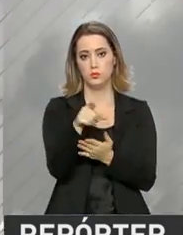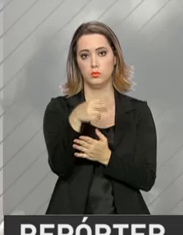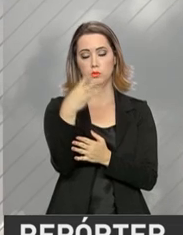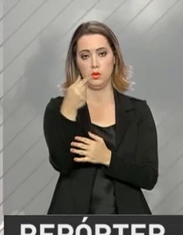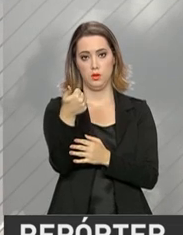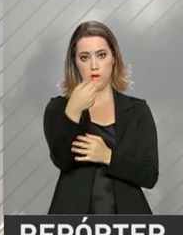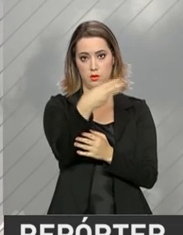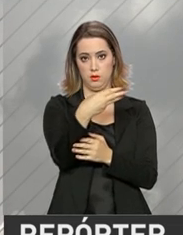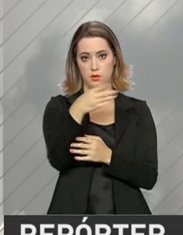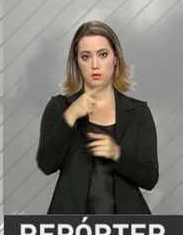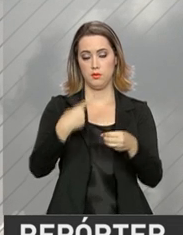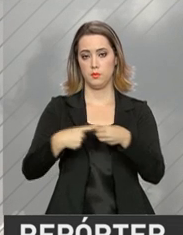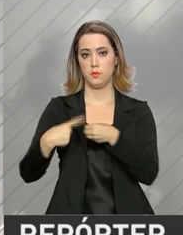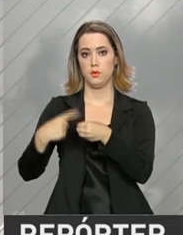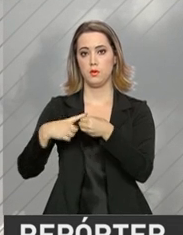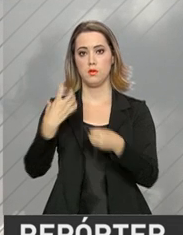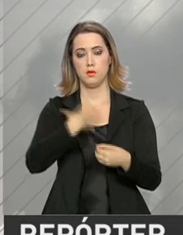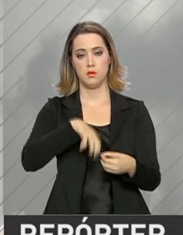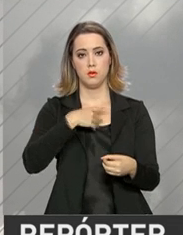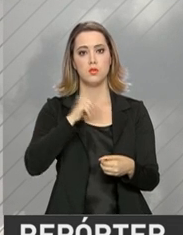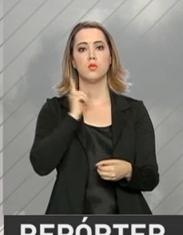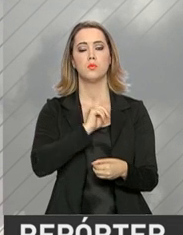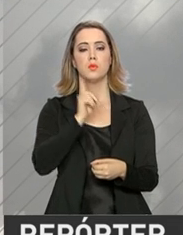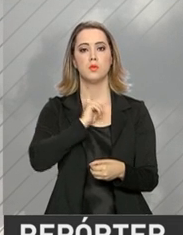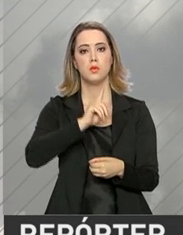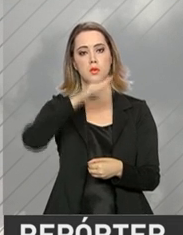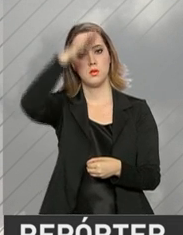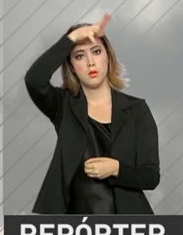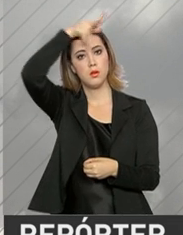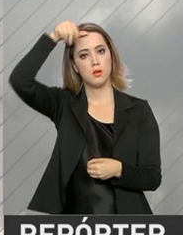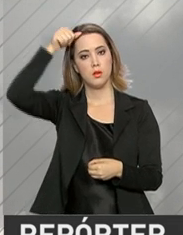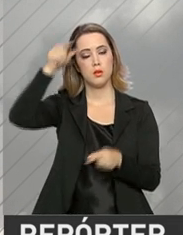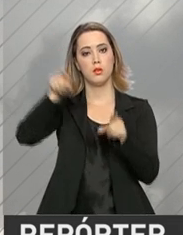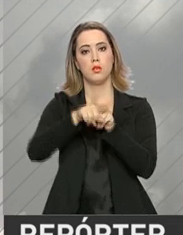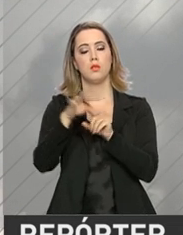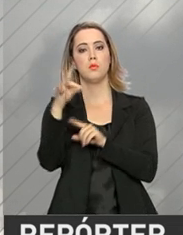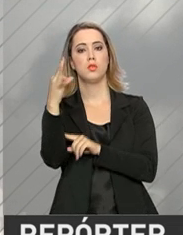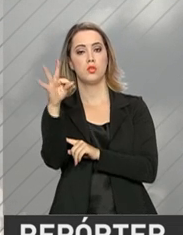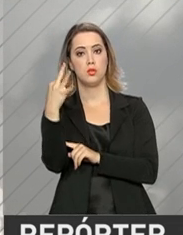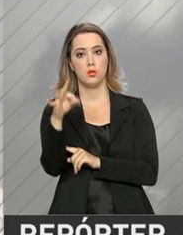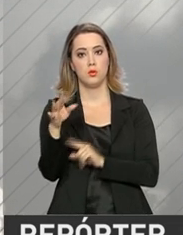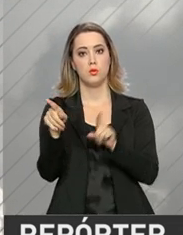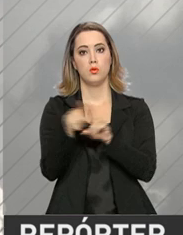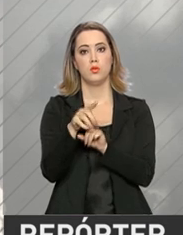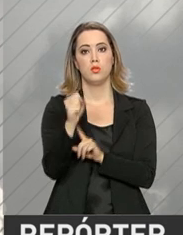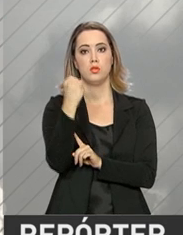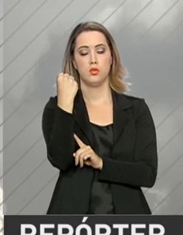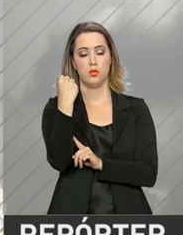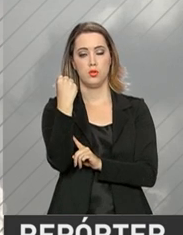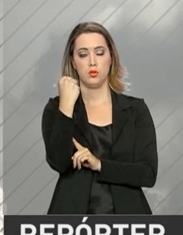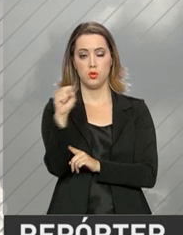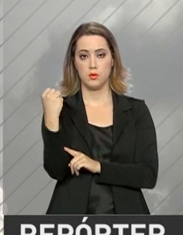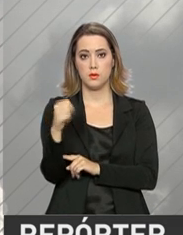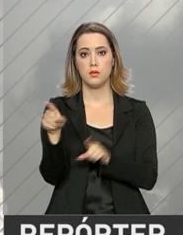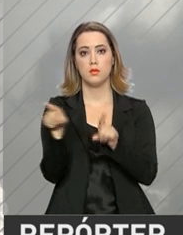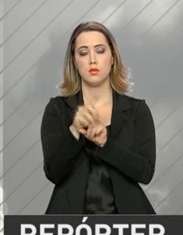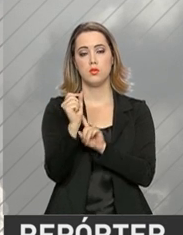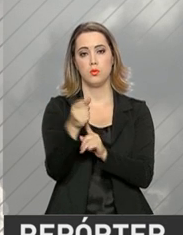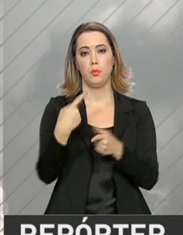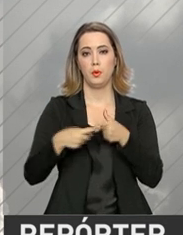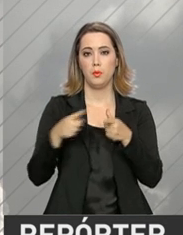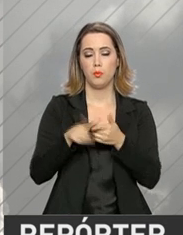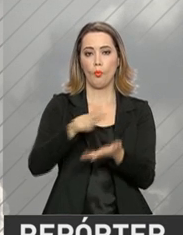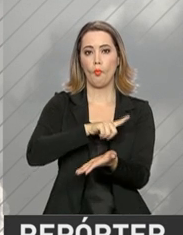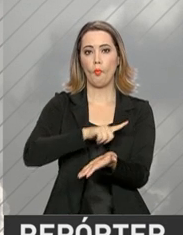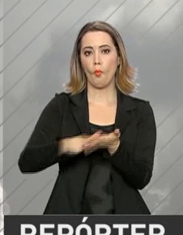13 cidades da Bahia Minas Gerais Amazonas Tocantins e Sergipe que enfrentam problemas por causa da seca ja São